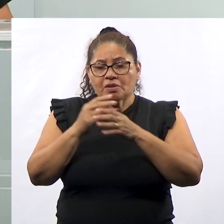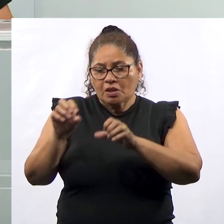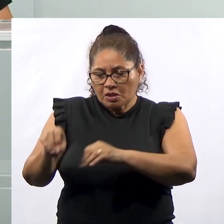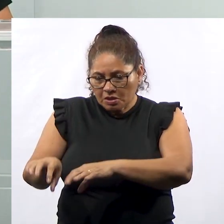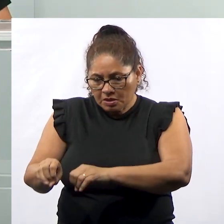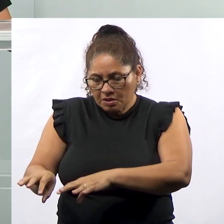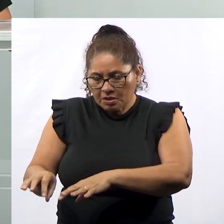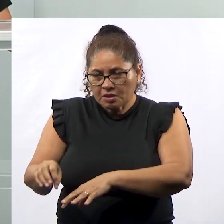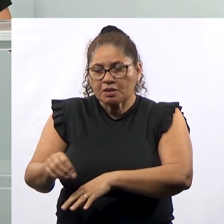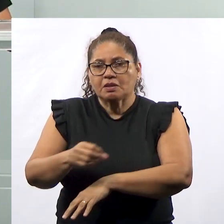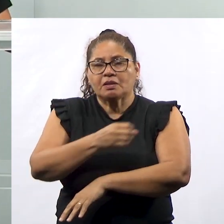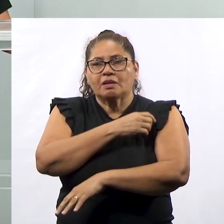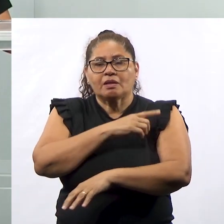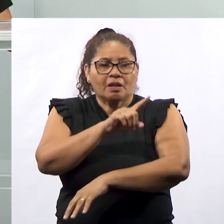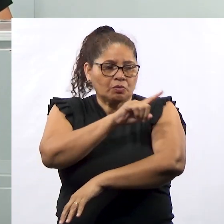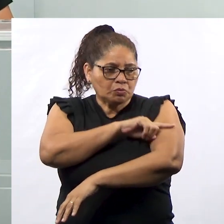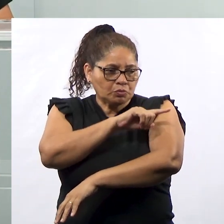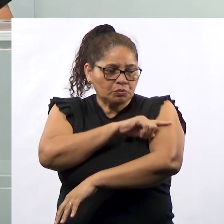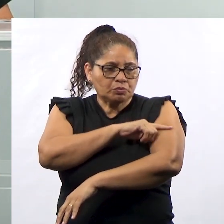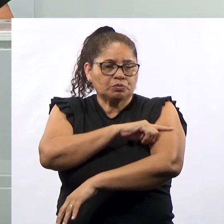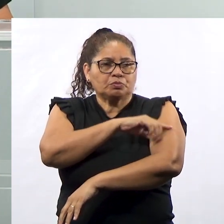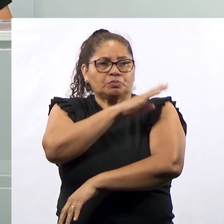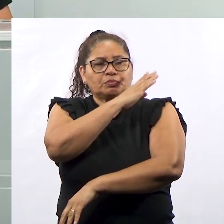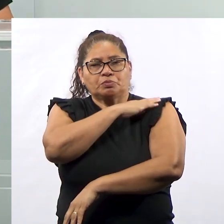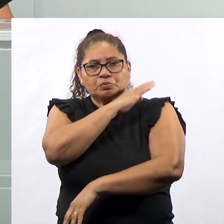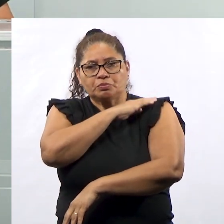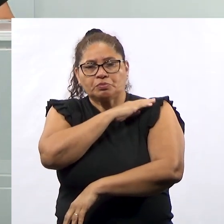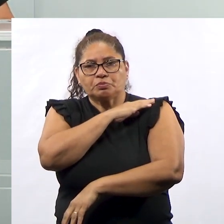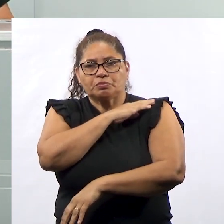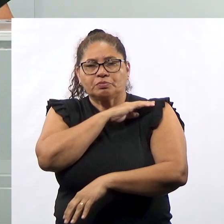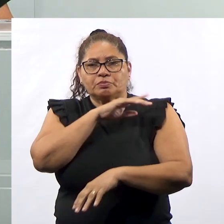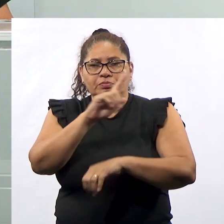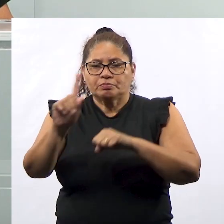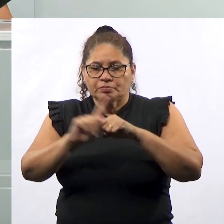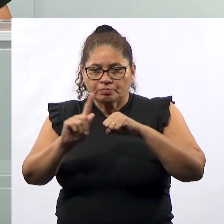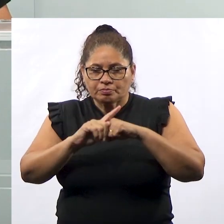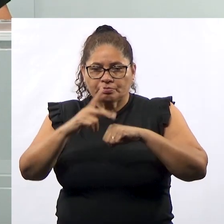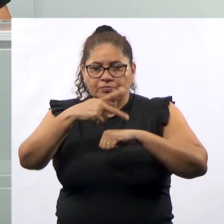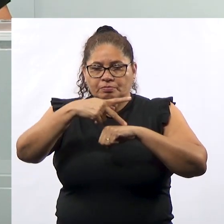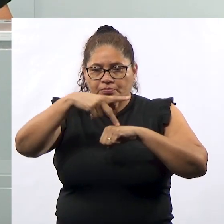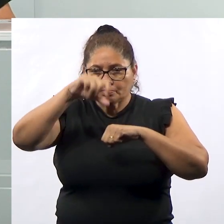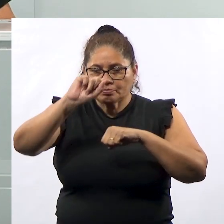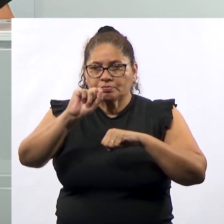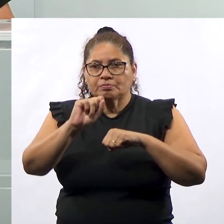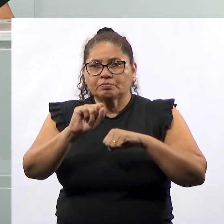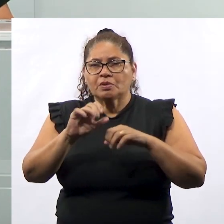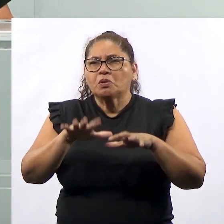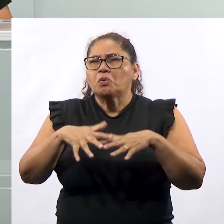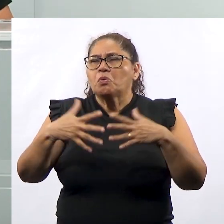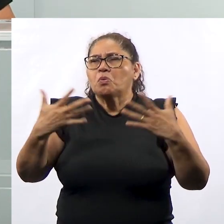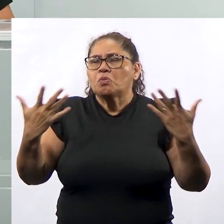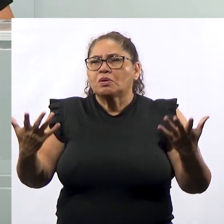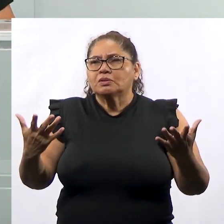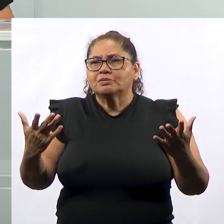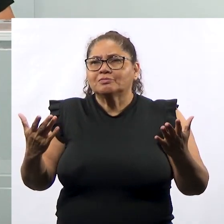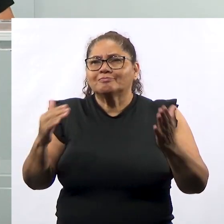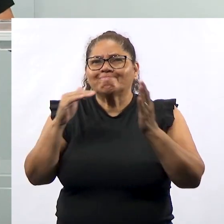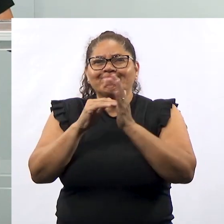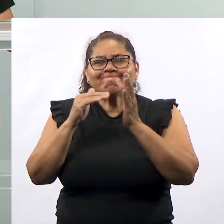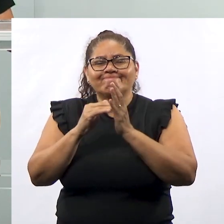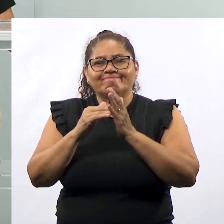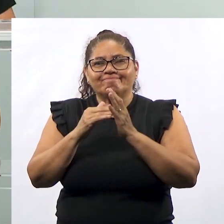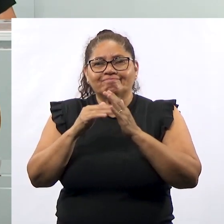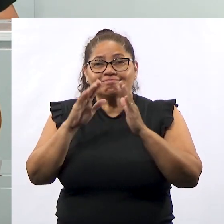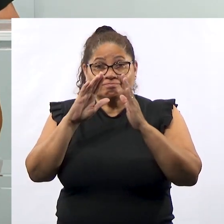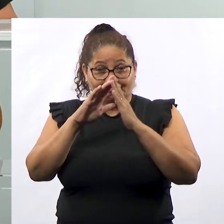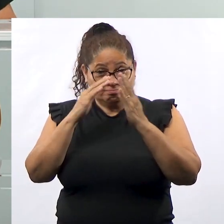educação infantil, no ensino fundamental, no ensino médio, na graduação, na pós-graduação. Quanto tempo a escola faz parte